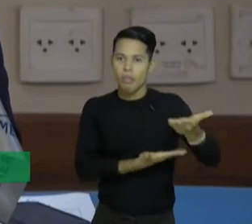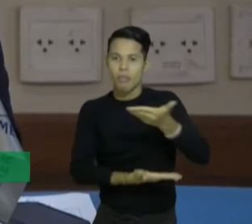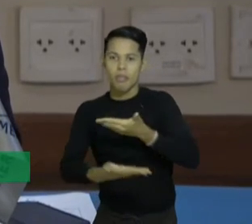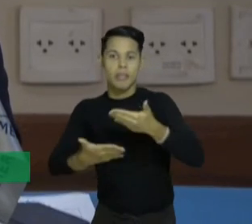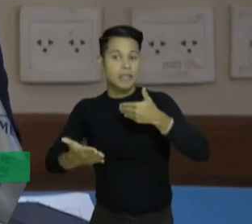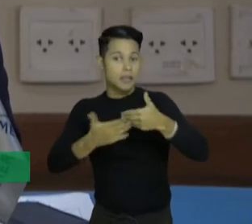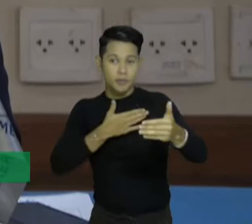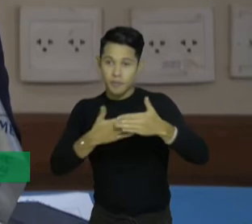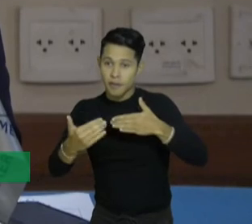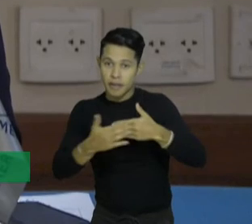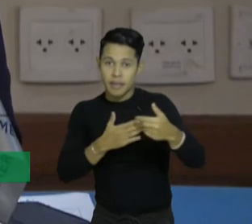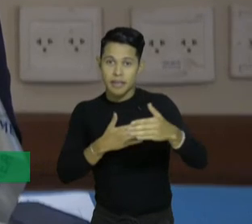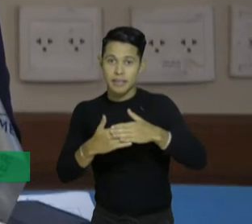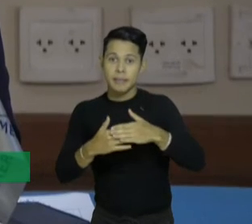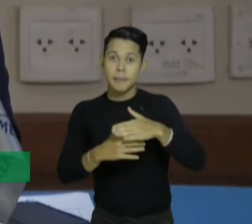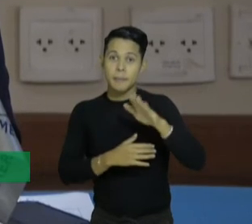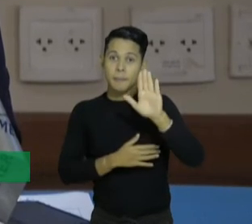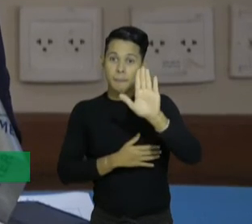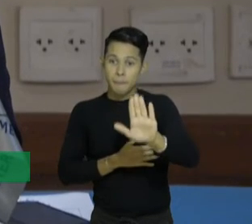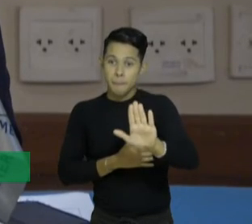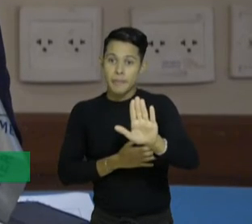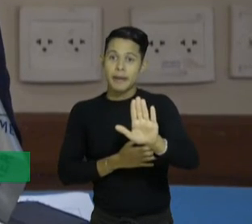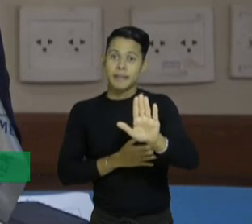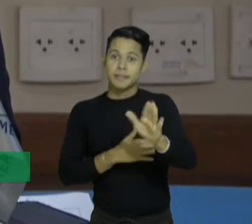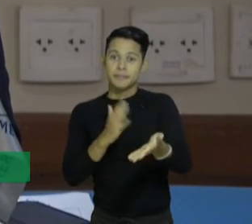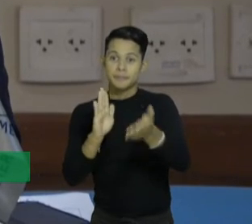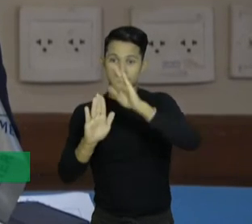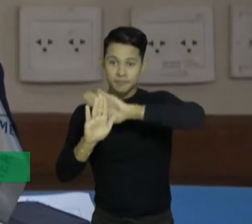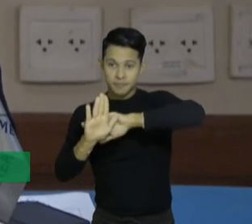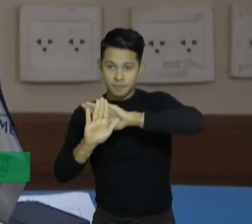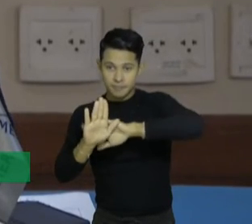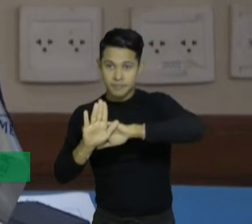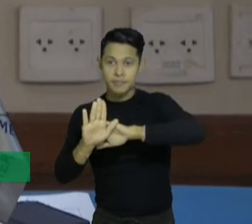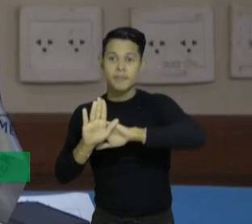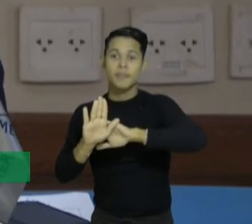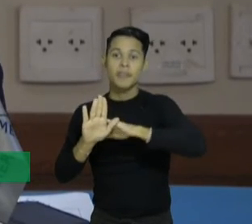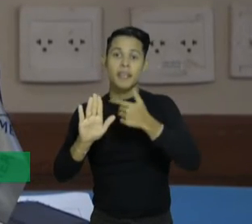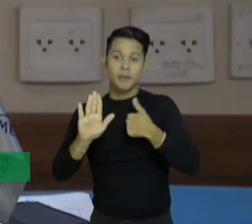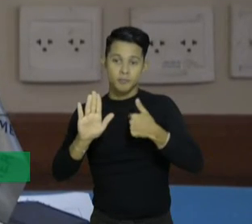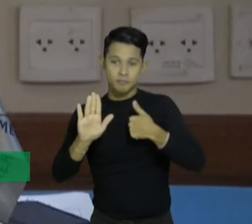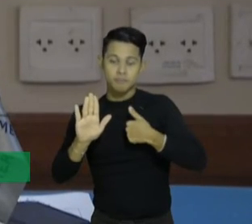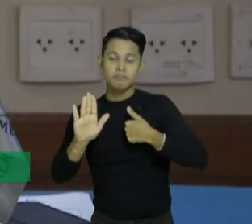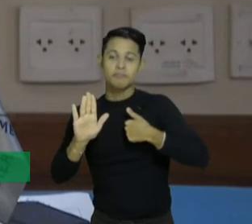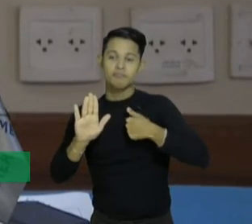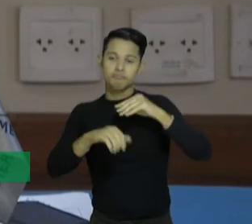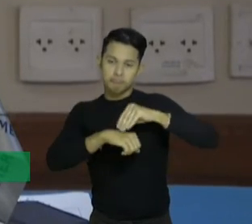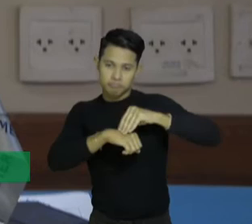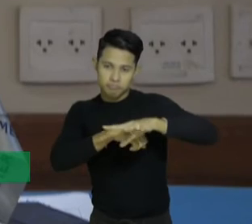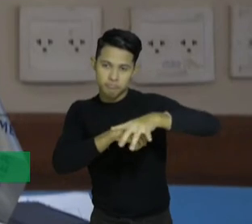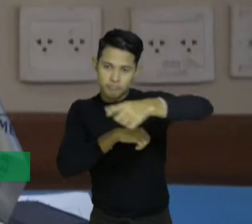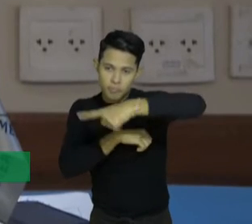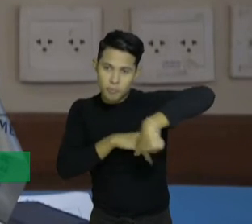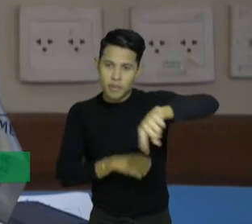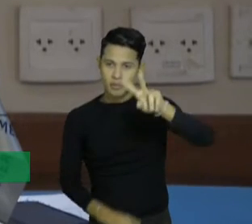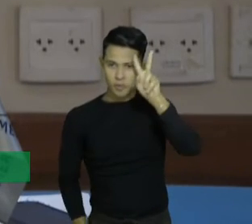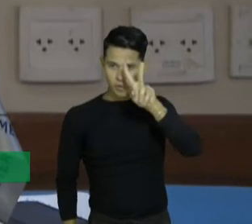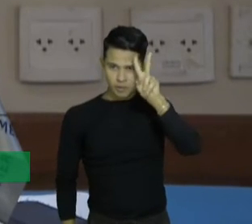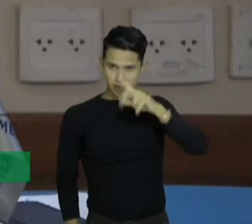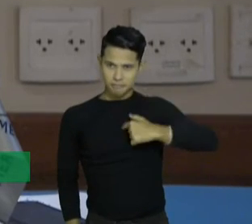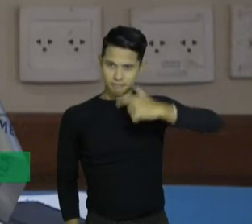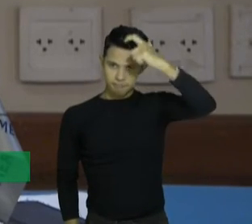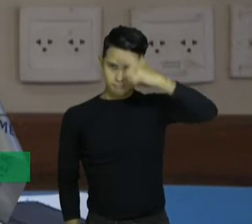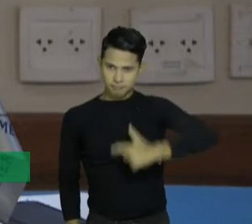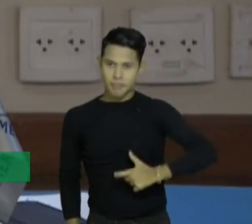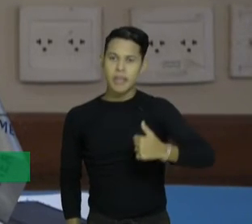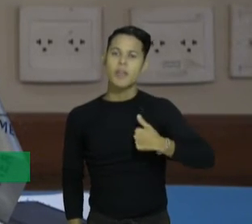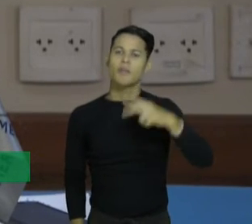é efetivamente a maior verdade e eu queria compartilhar com vocês uma história que aconteceu comigo eu fui certa